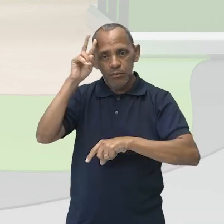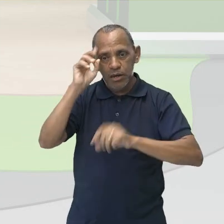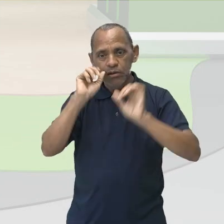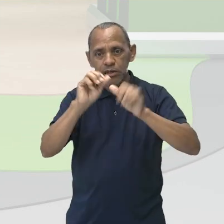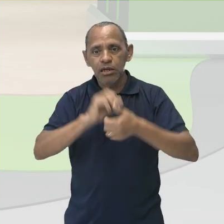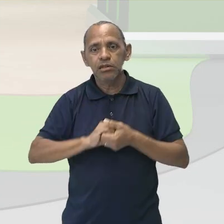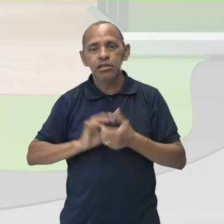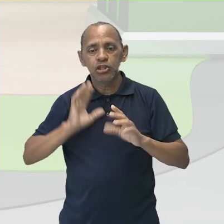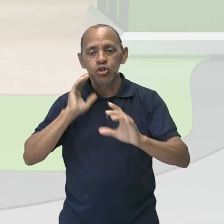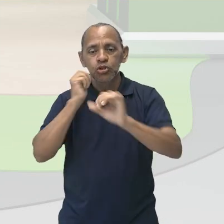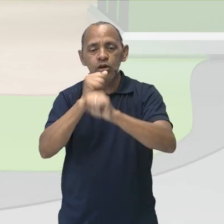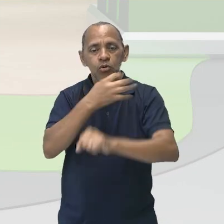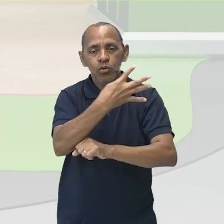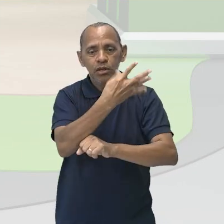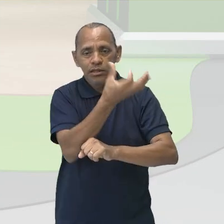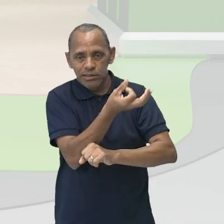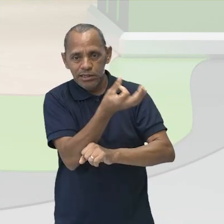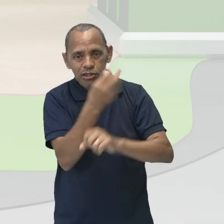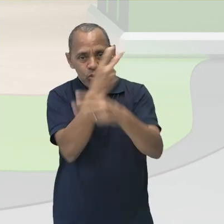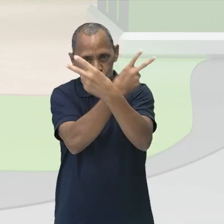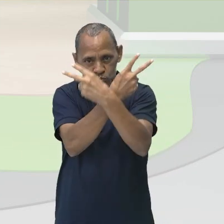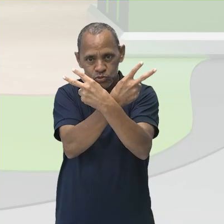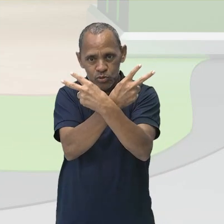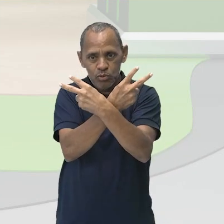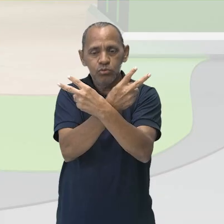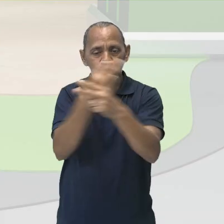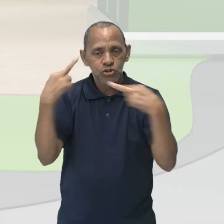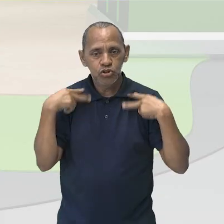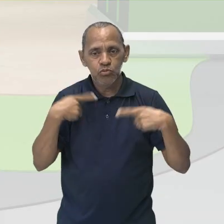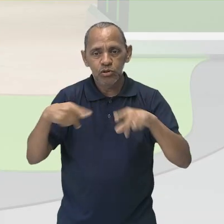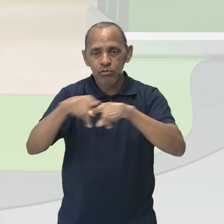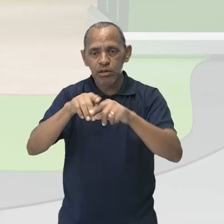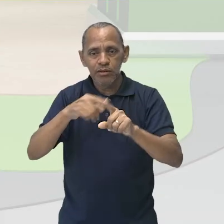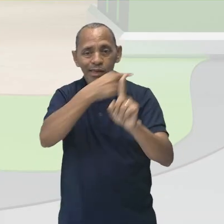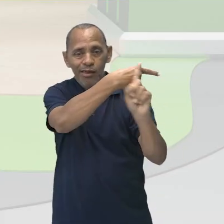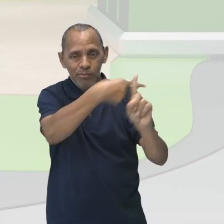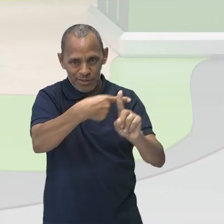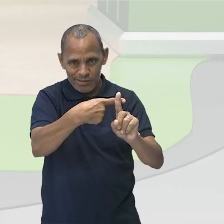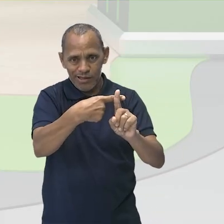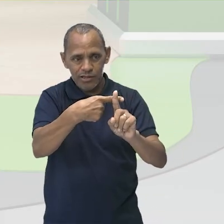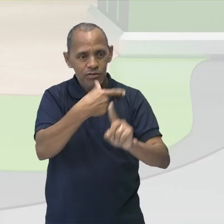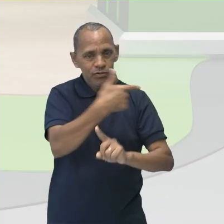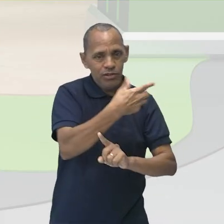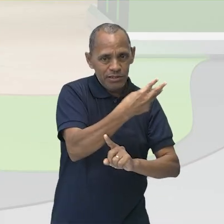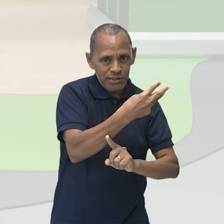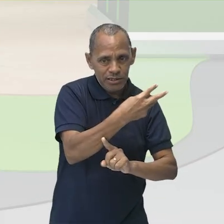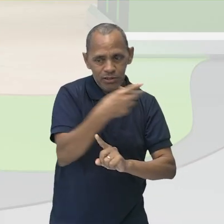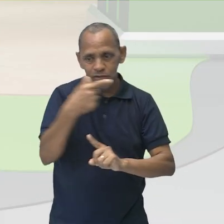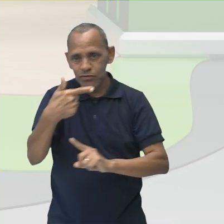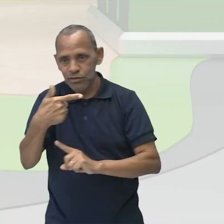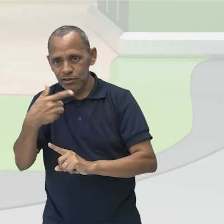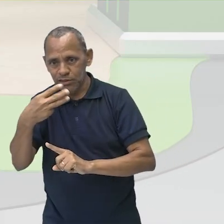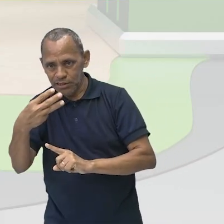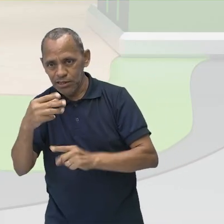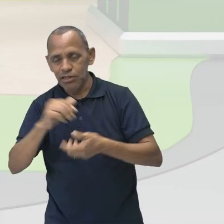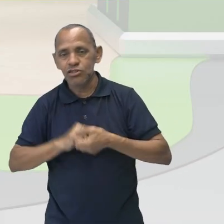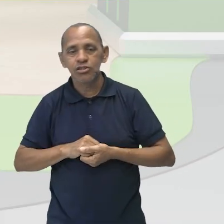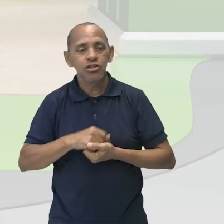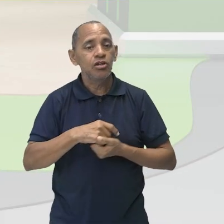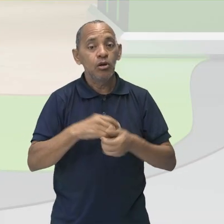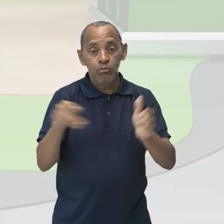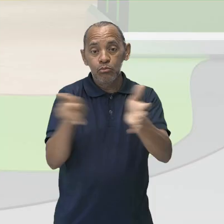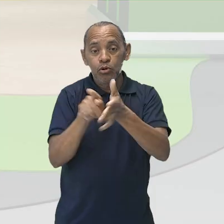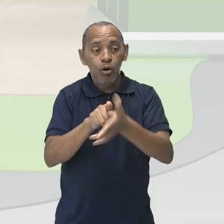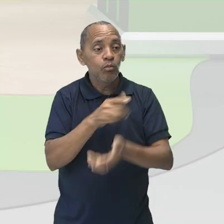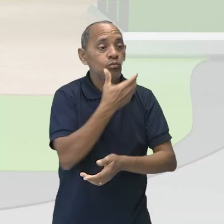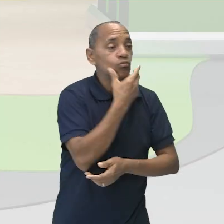total de 46 cromossomos na nossa espécie humana e que metade desses cromossomos, ou seja, 23 deles, vieram do pai e a